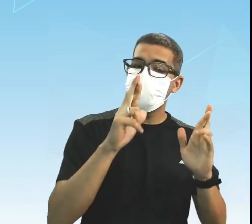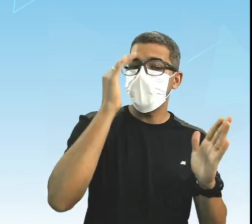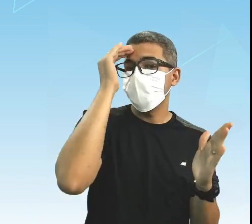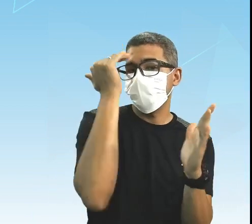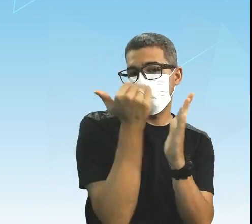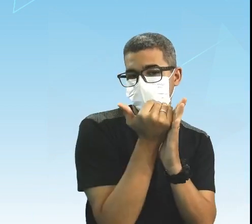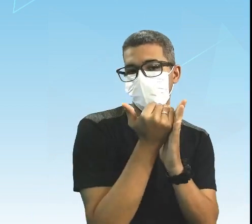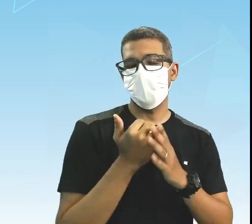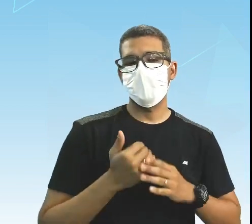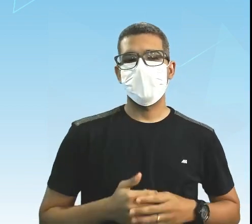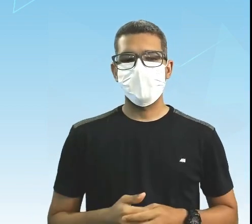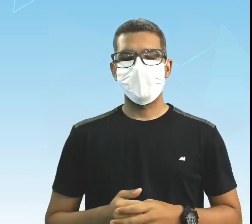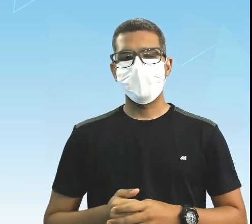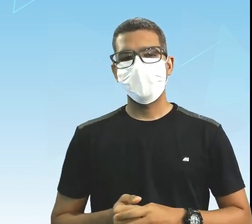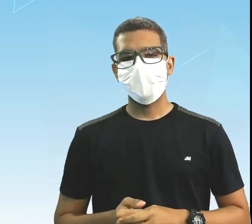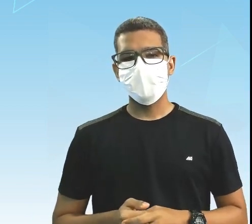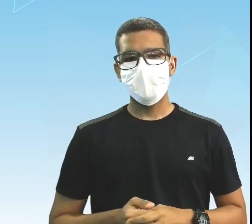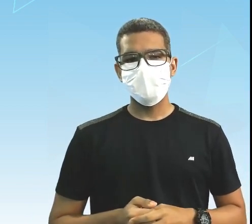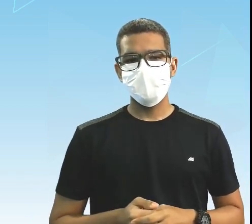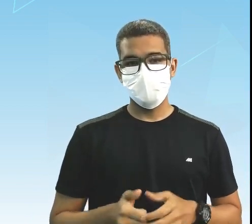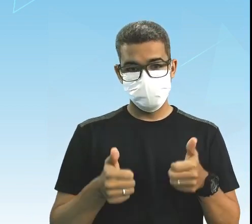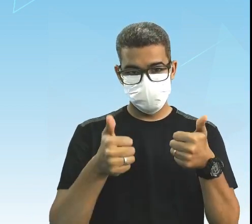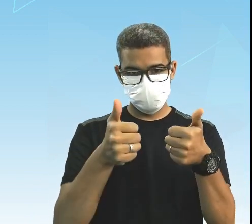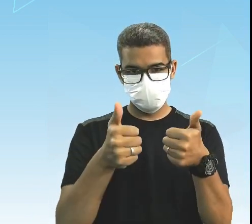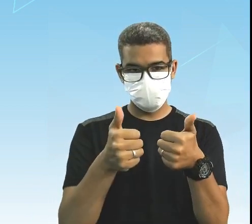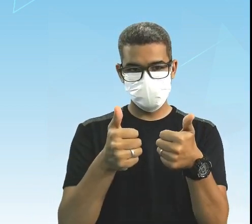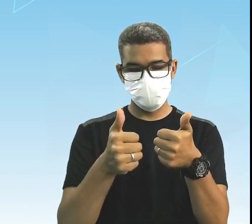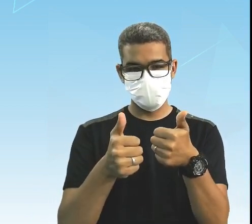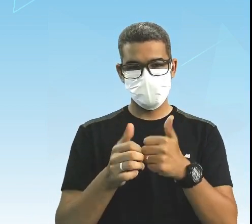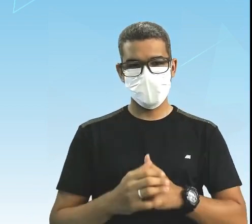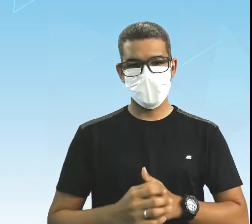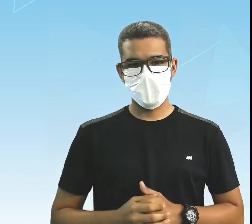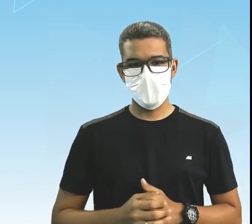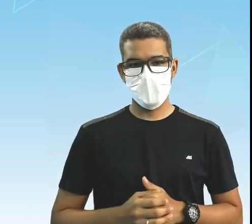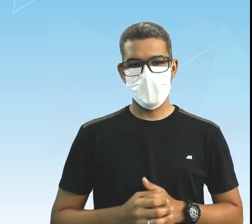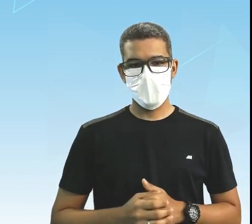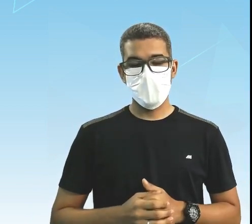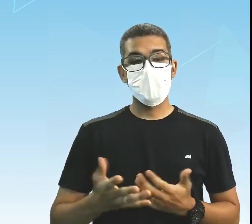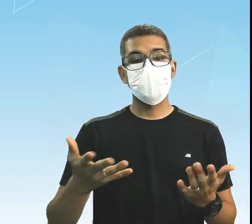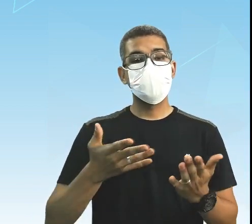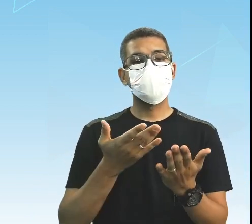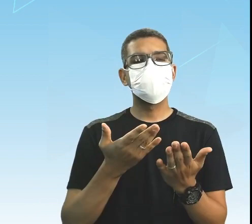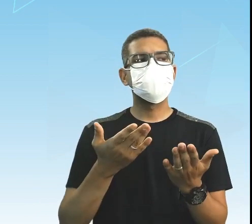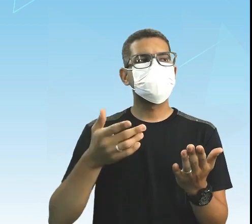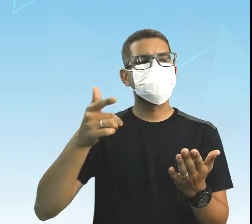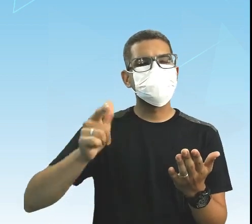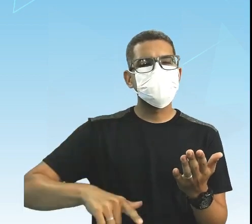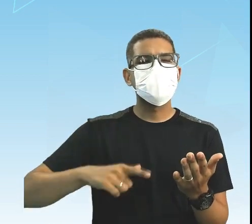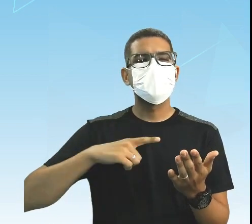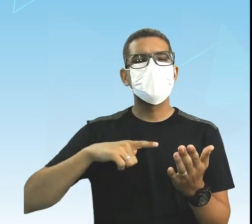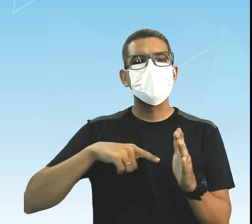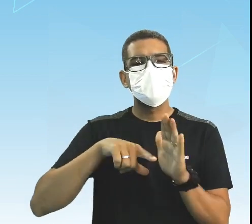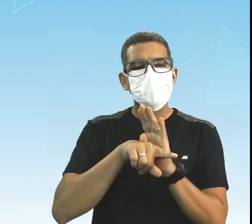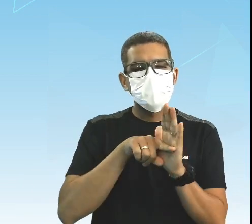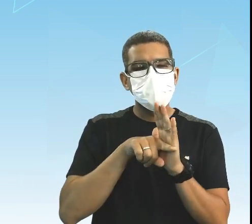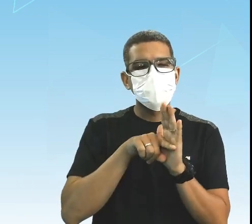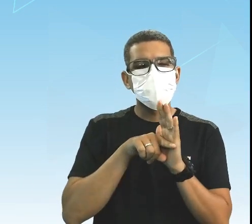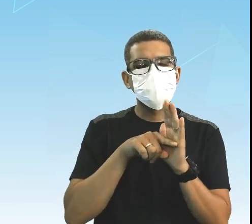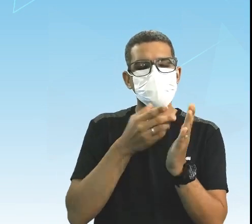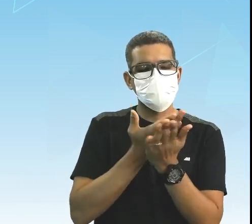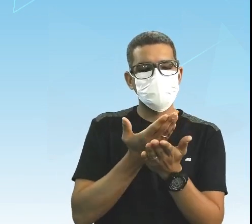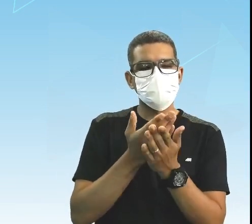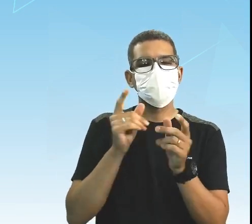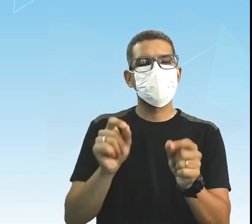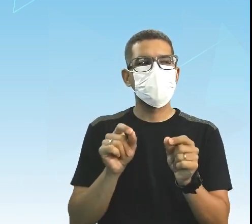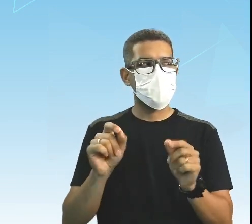gente ser grandes cidadãos brasileiros. Certo, meus amores? Bora para uma revisãozinha que eu coloquei 2 lá para falar o que é